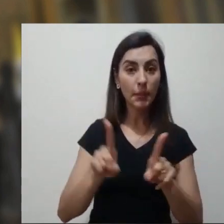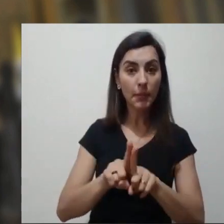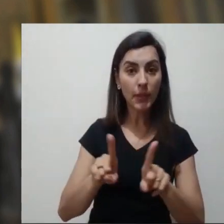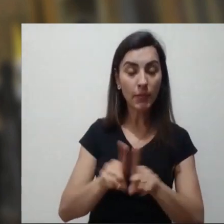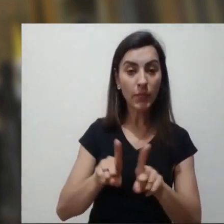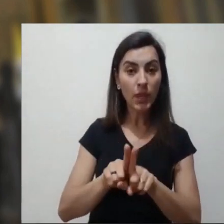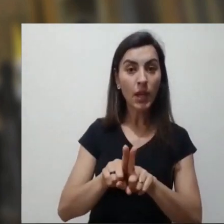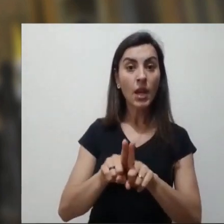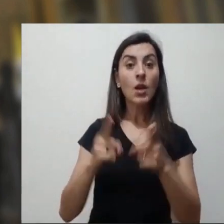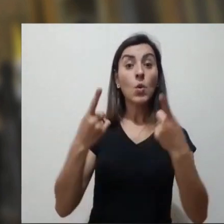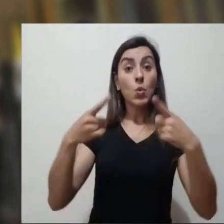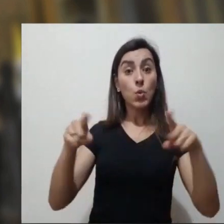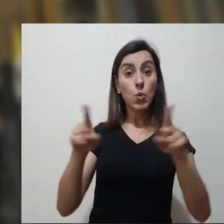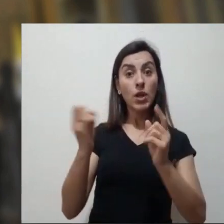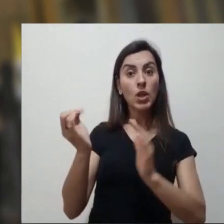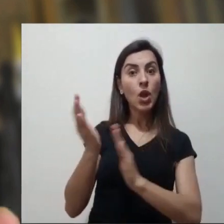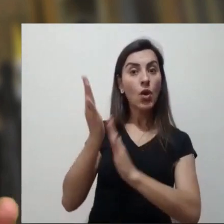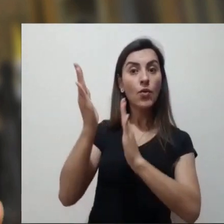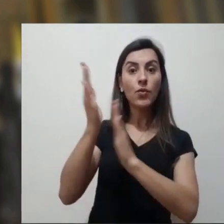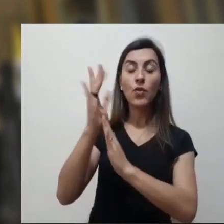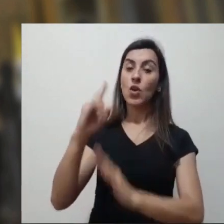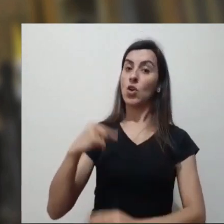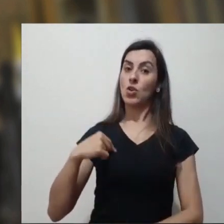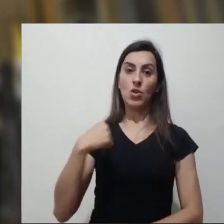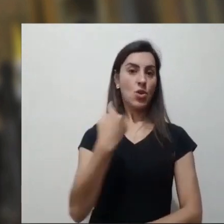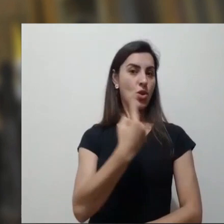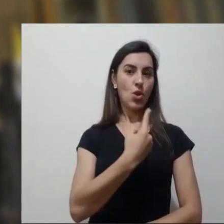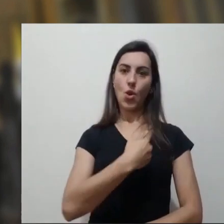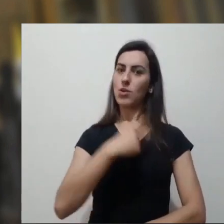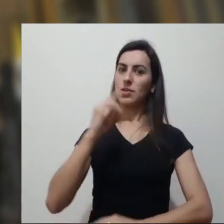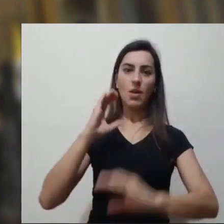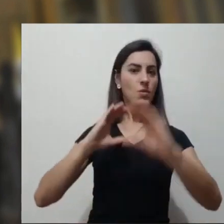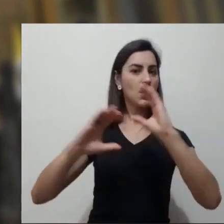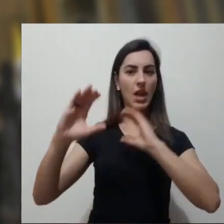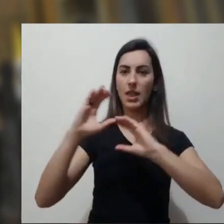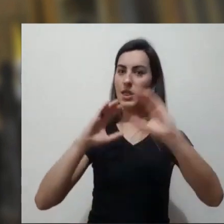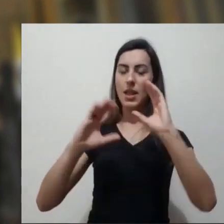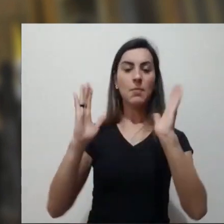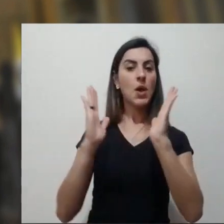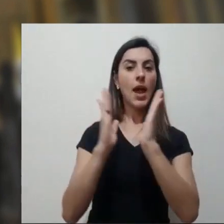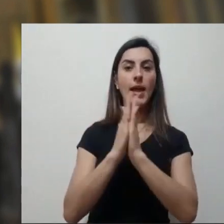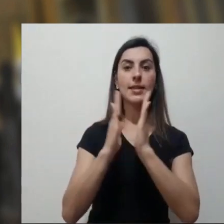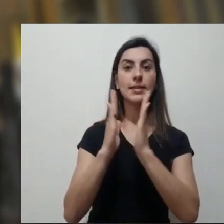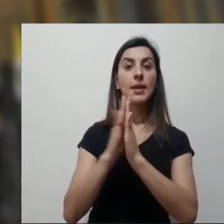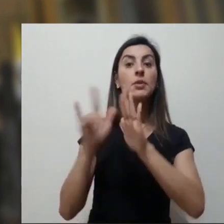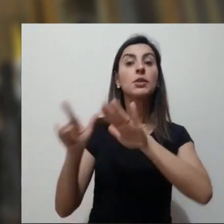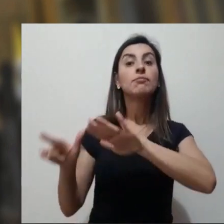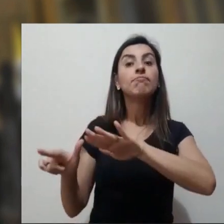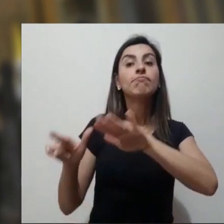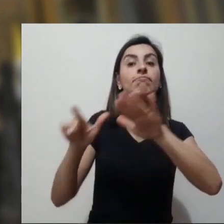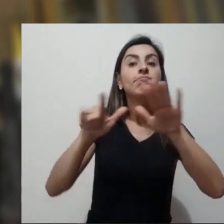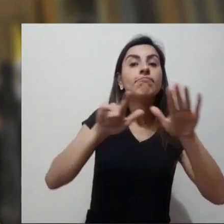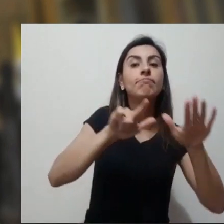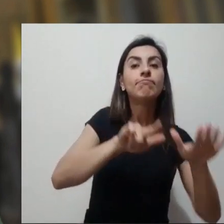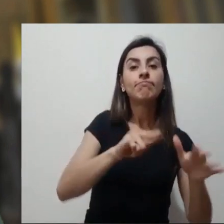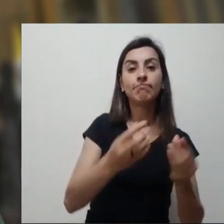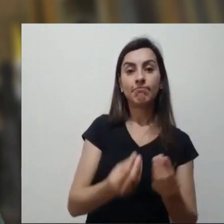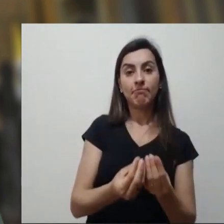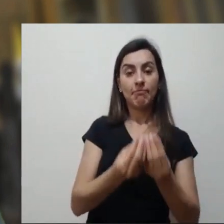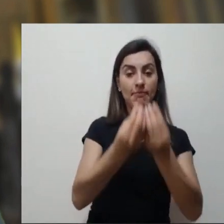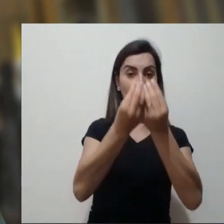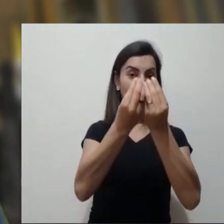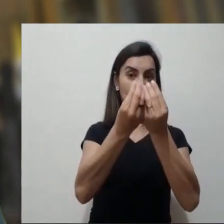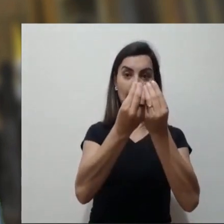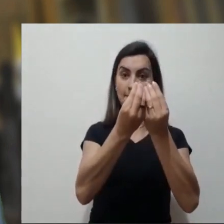o hino de louvor nós não cantamos, nós não rezamos nas missas durante a